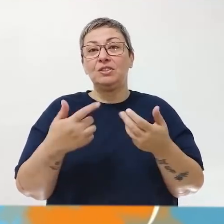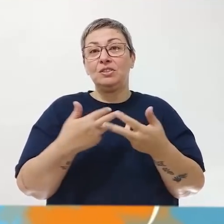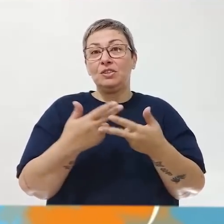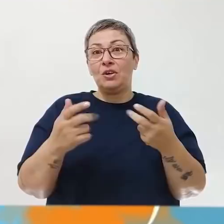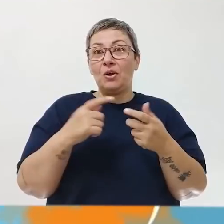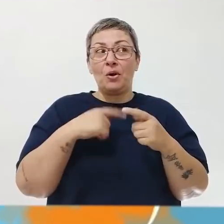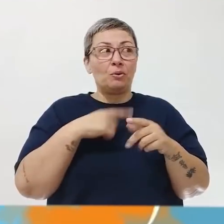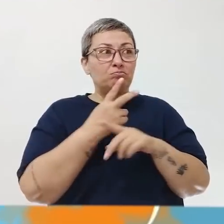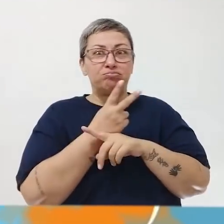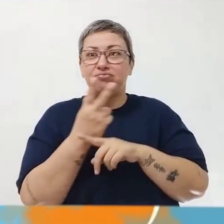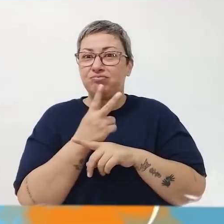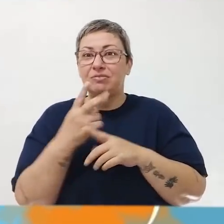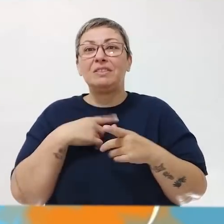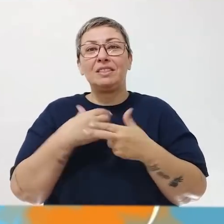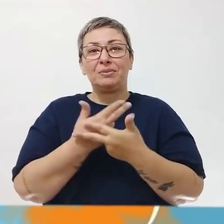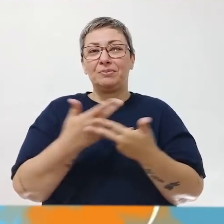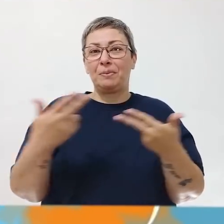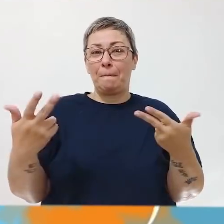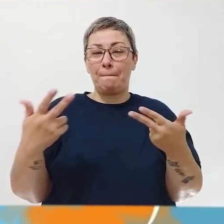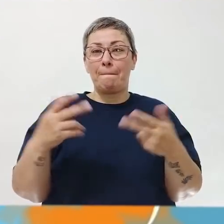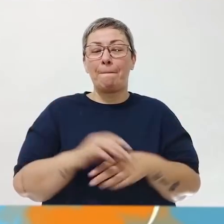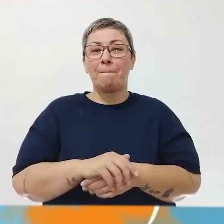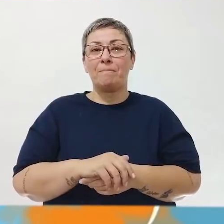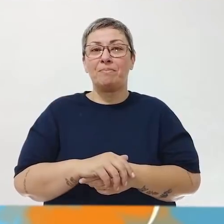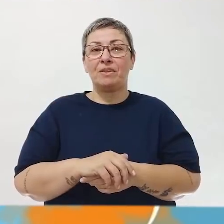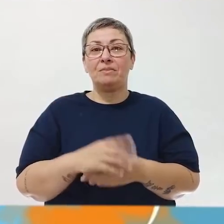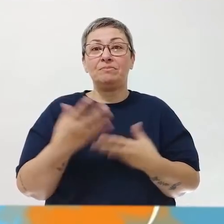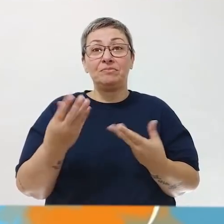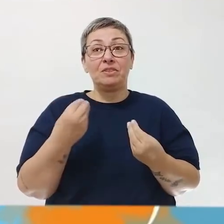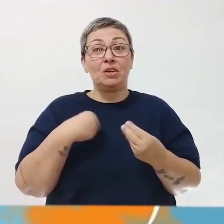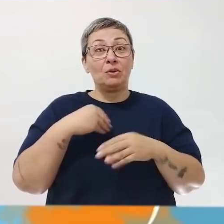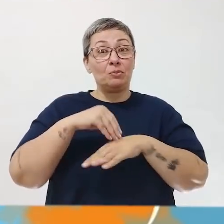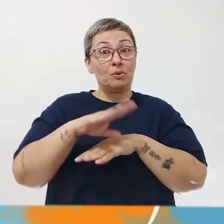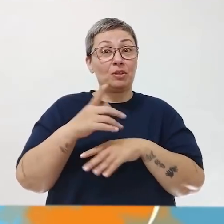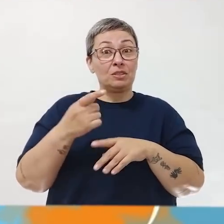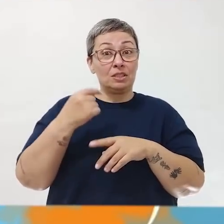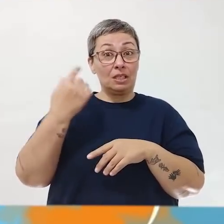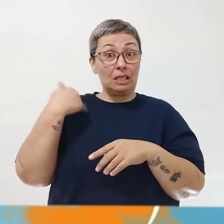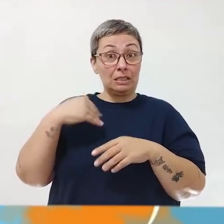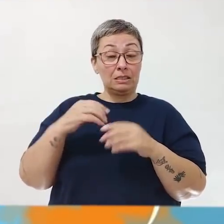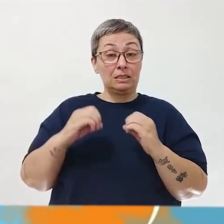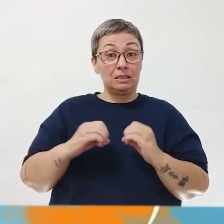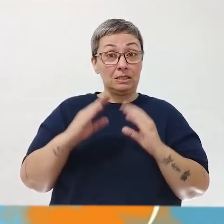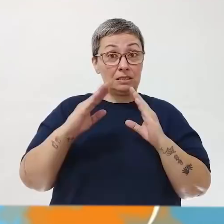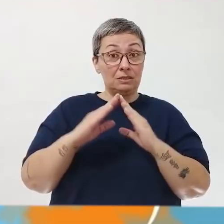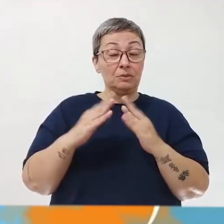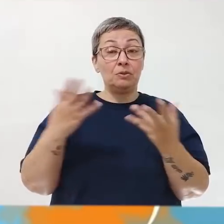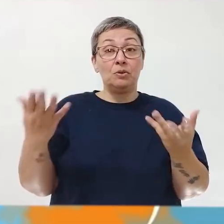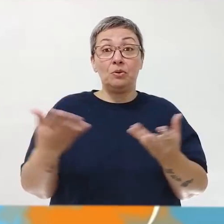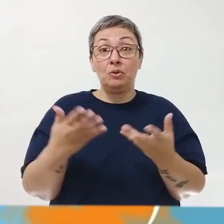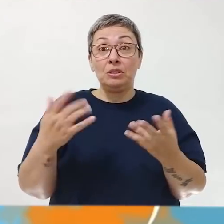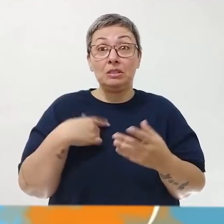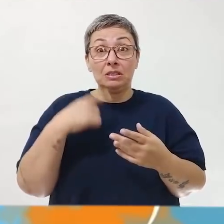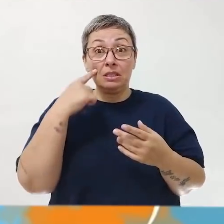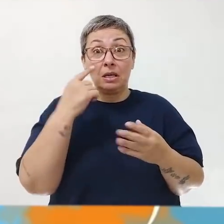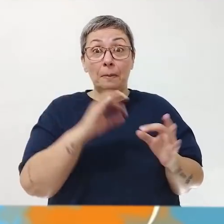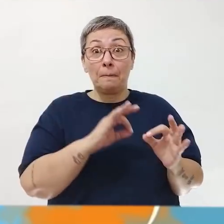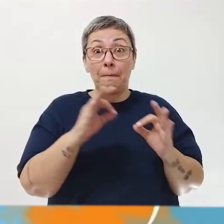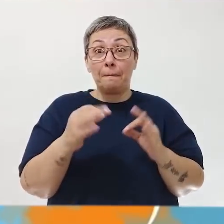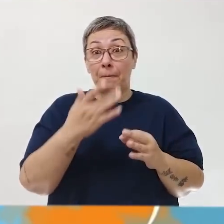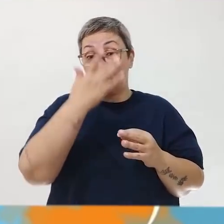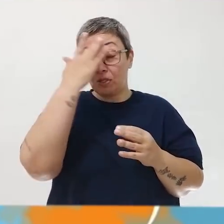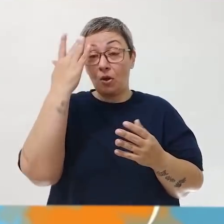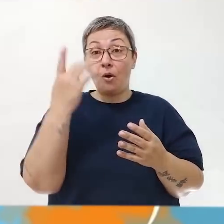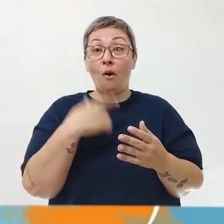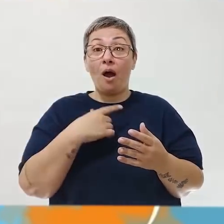de aventura e muitos outros. Como eu comentei no programa anterior, hoje vemos pessoas que ganham